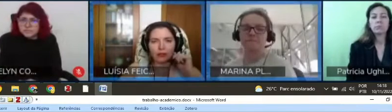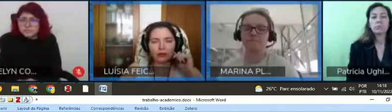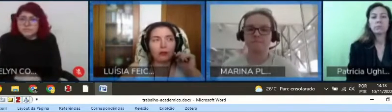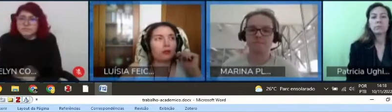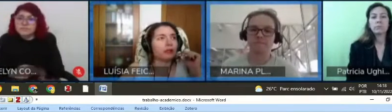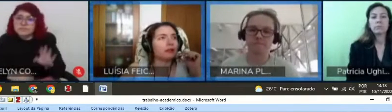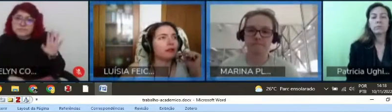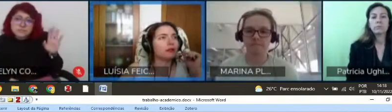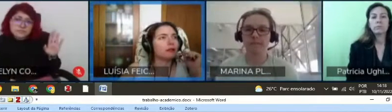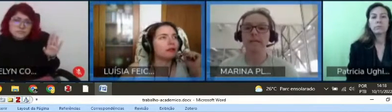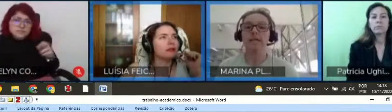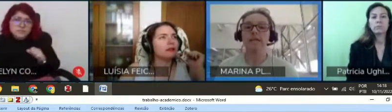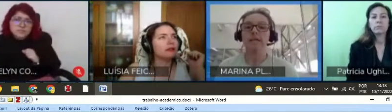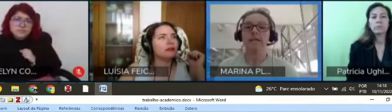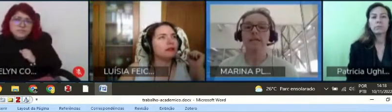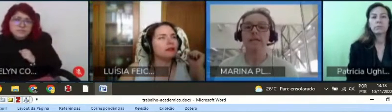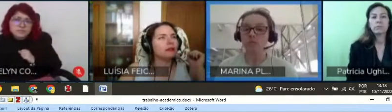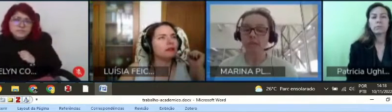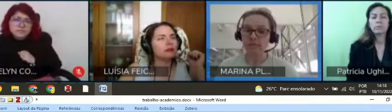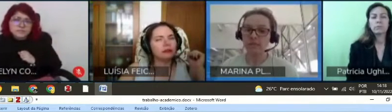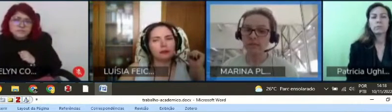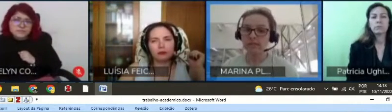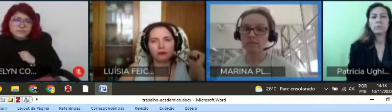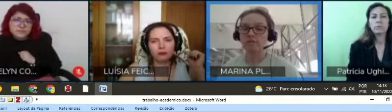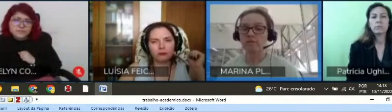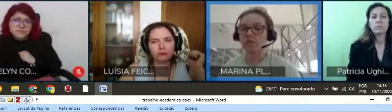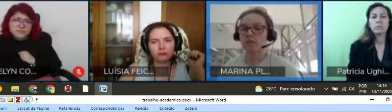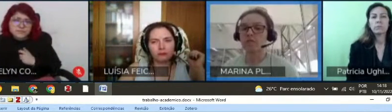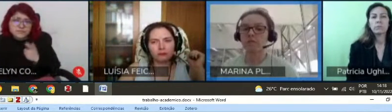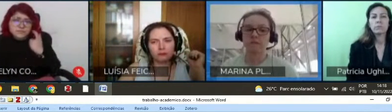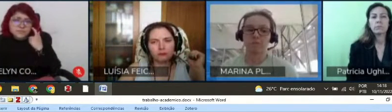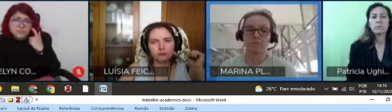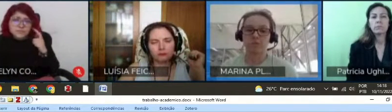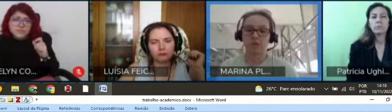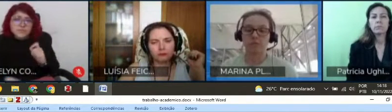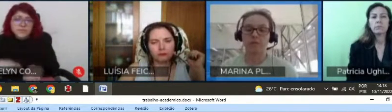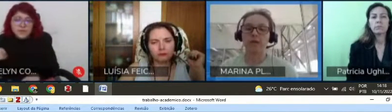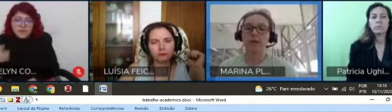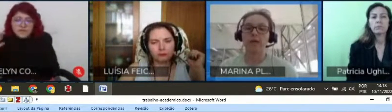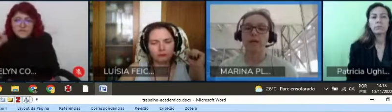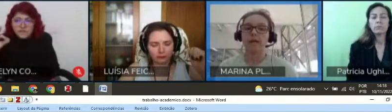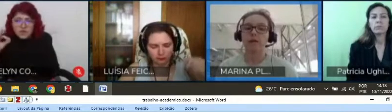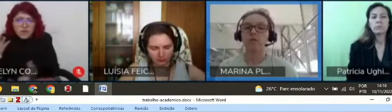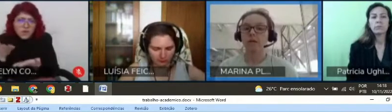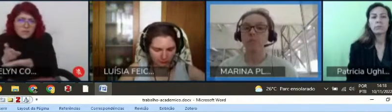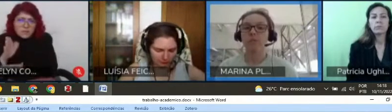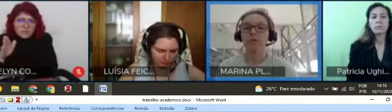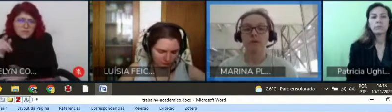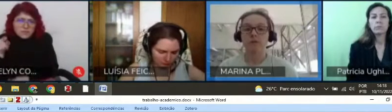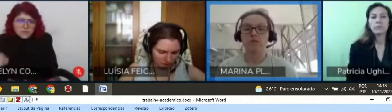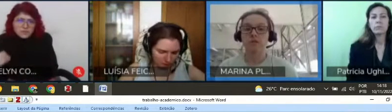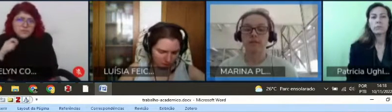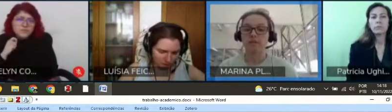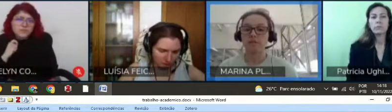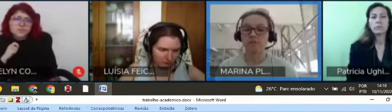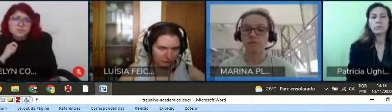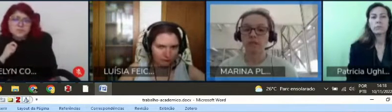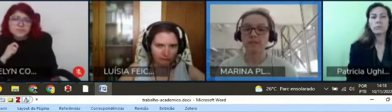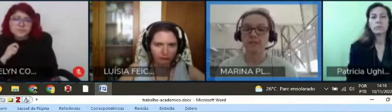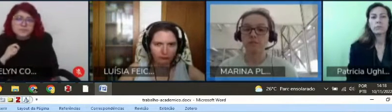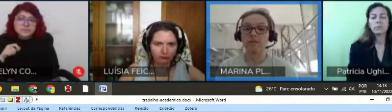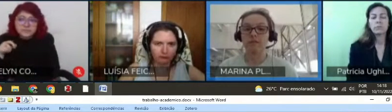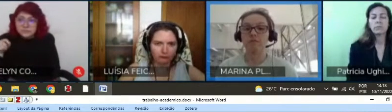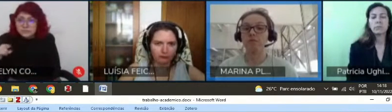Luísa? Oi. Tendo em relação à folha de aprovação, pessoal. O que é importante